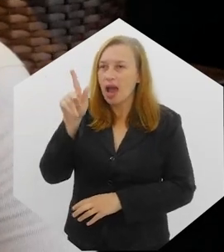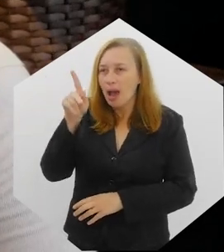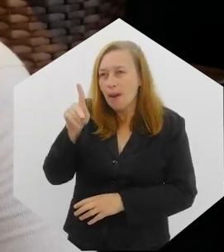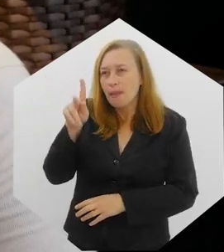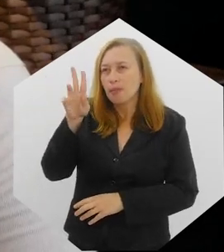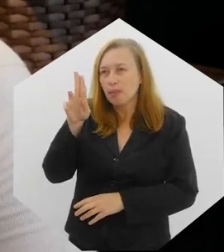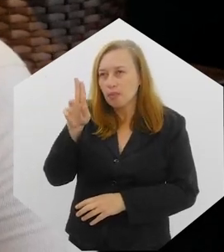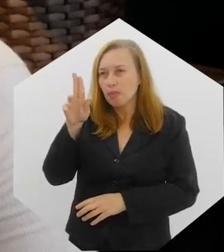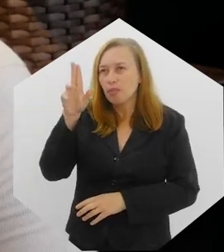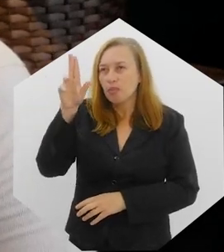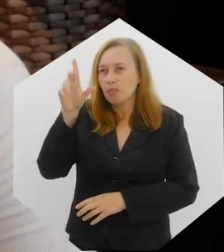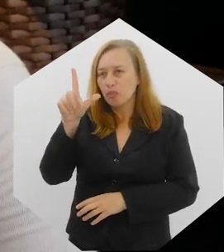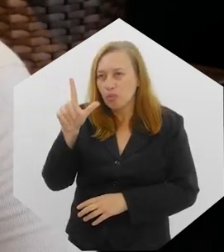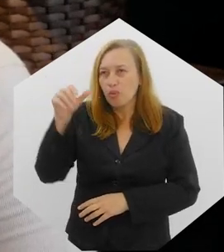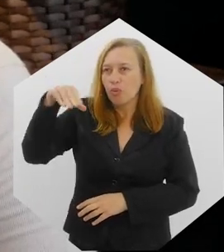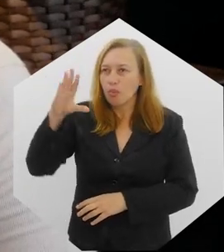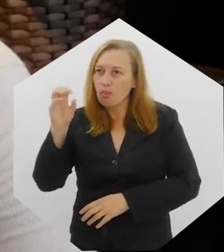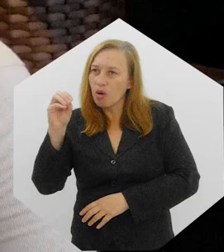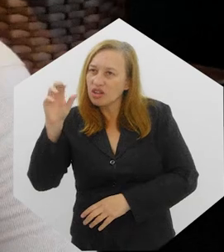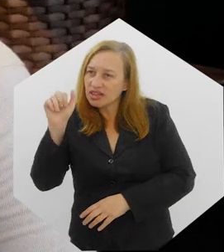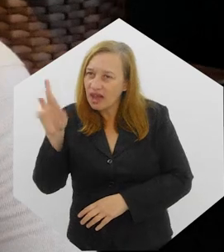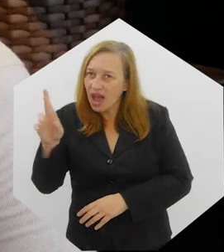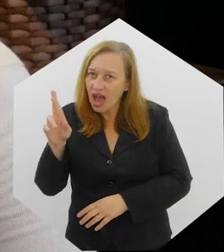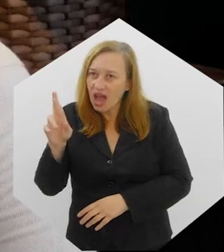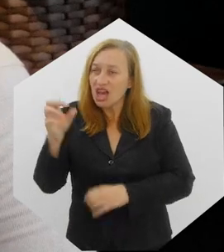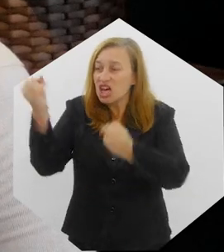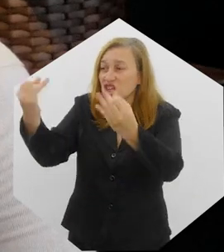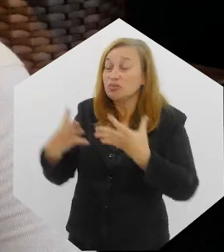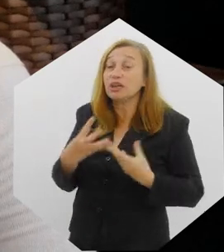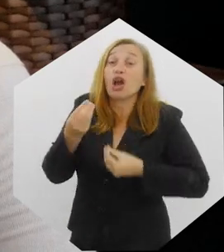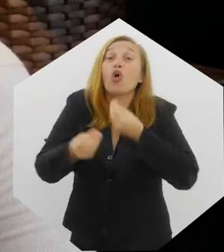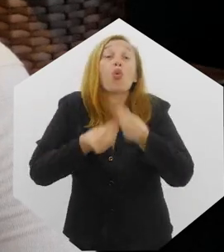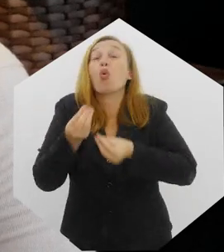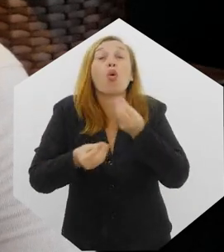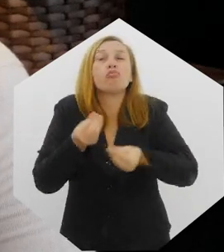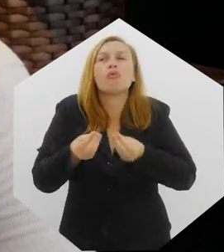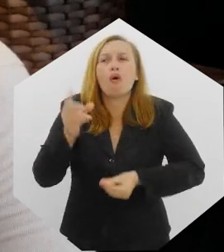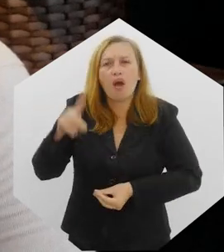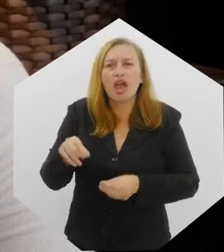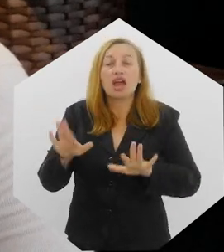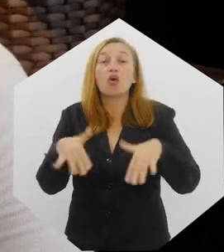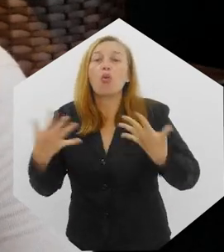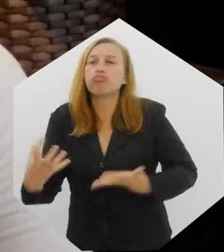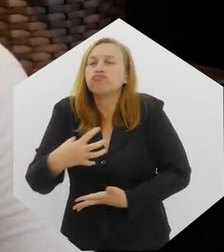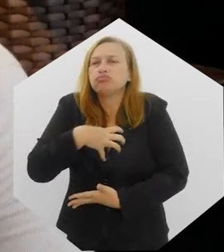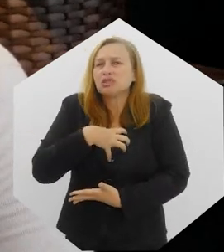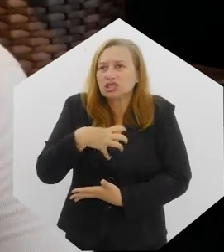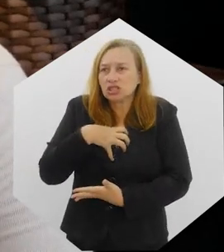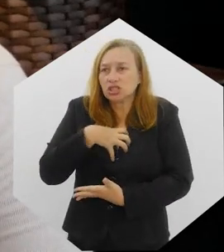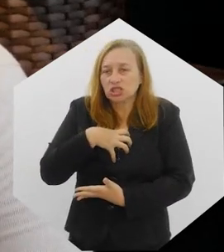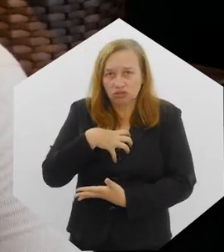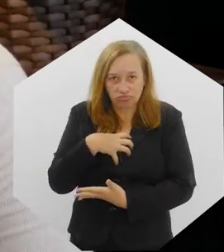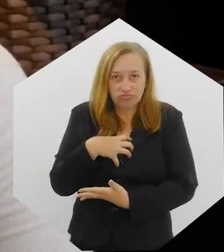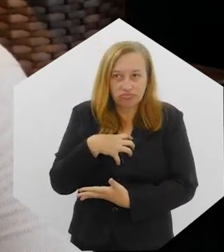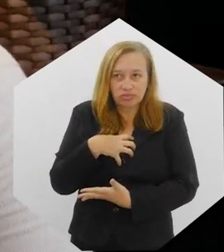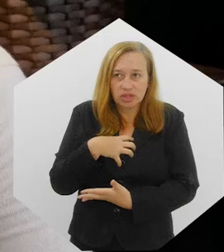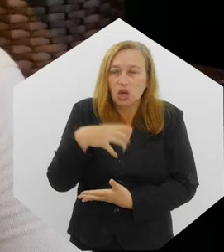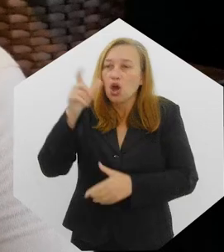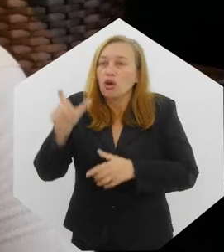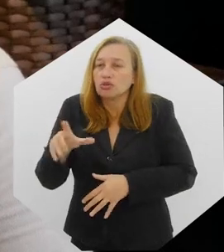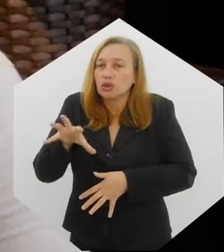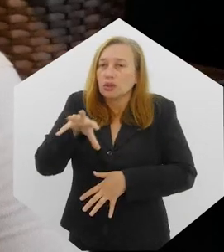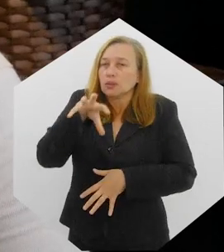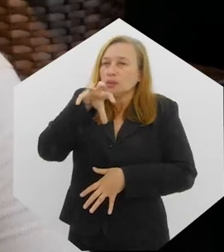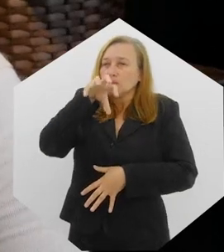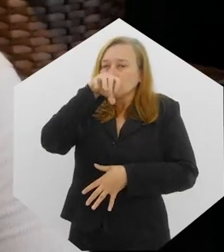senhora explicasse mais um pouquinho sobre a embolia pulmonar, né, como que ela ocorre e quais os sintomas, né, que a pessoa sente